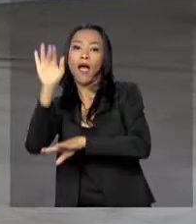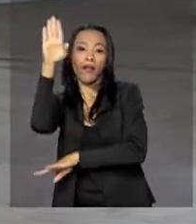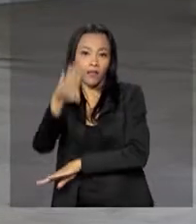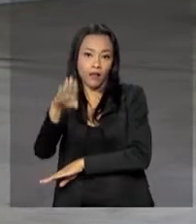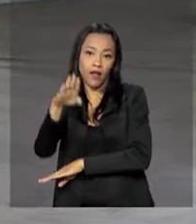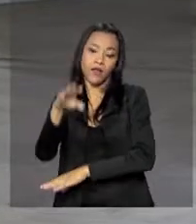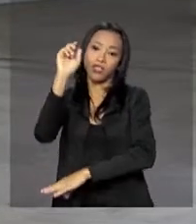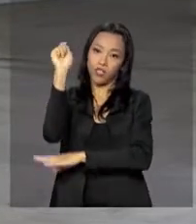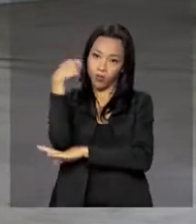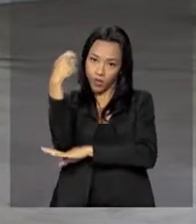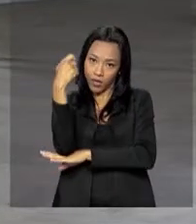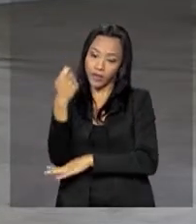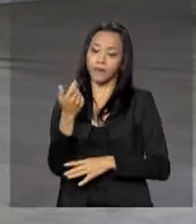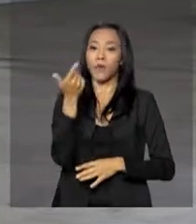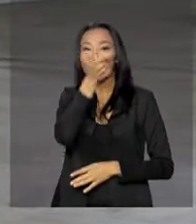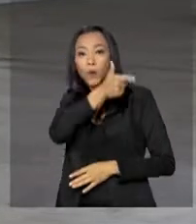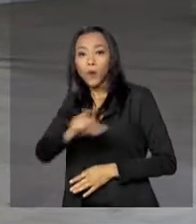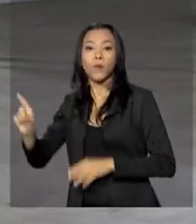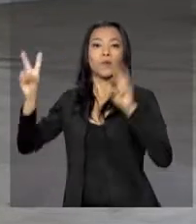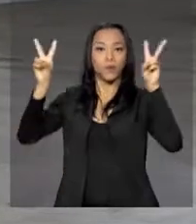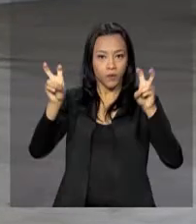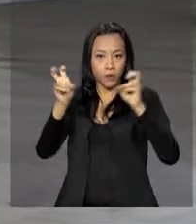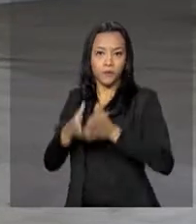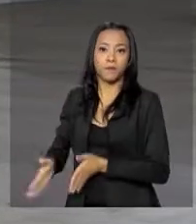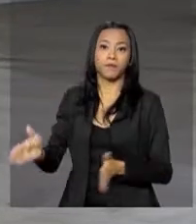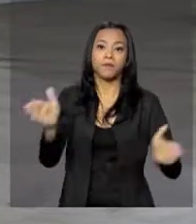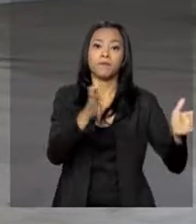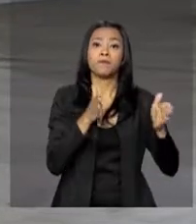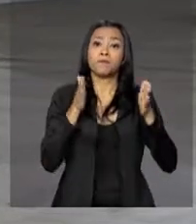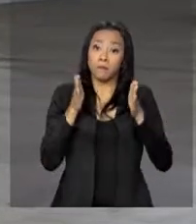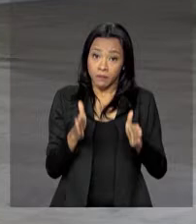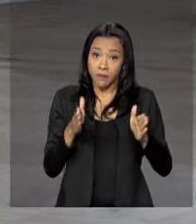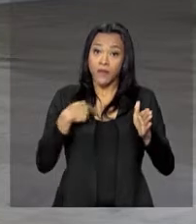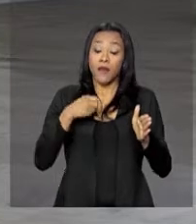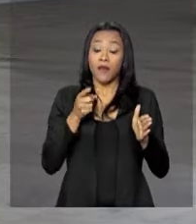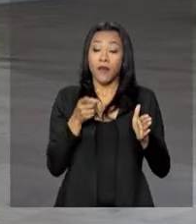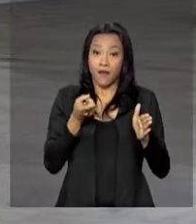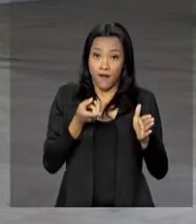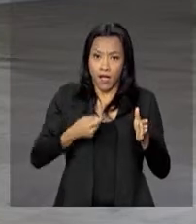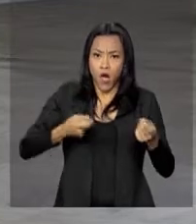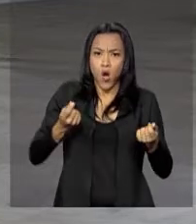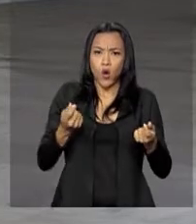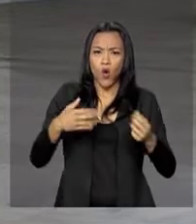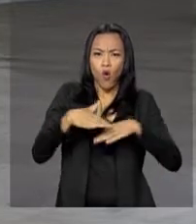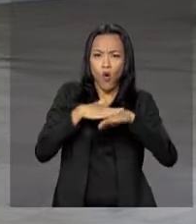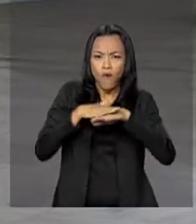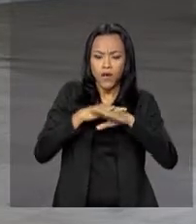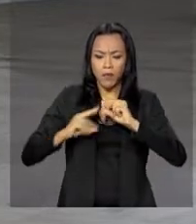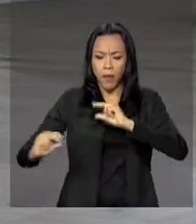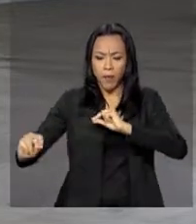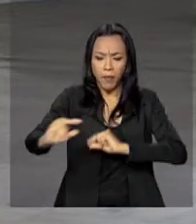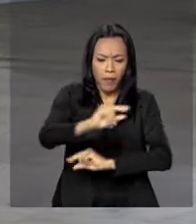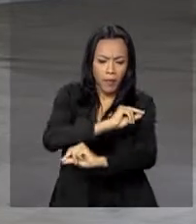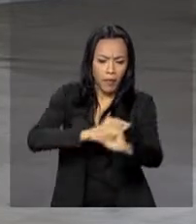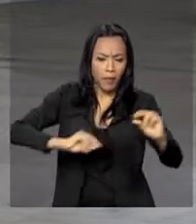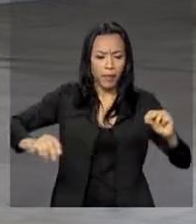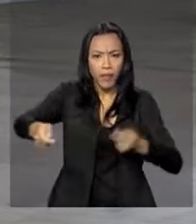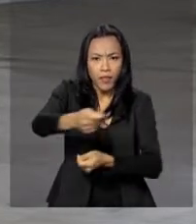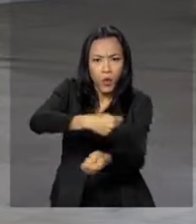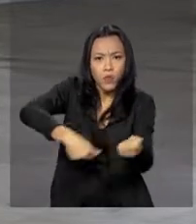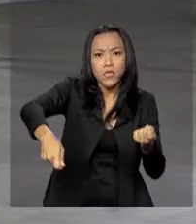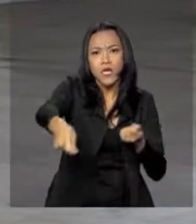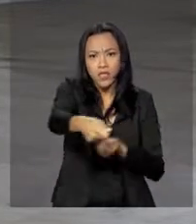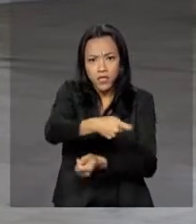agora o assunto é comércio exterior a terceira rodada de conversas para a negociações para a criação